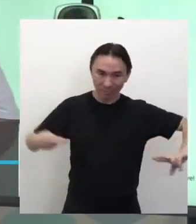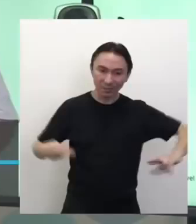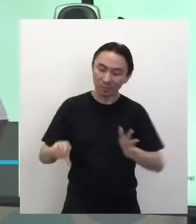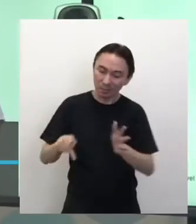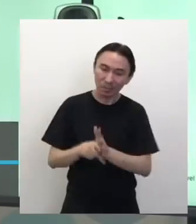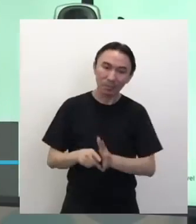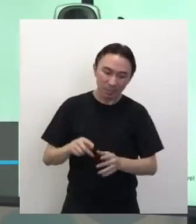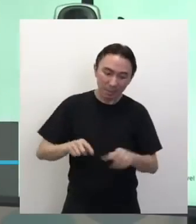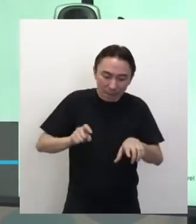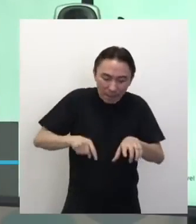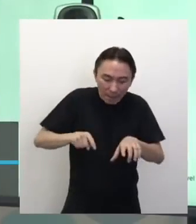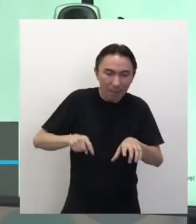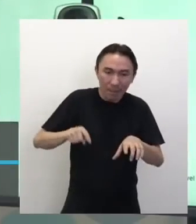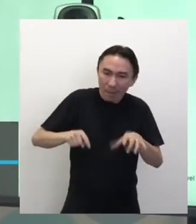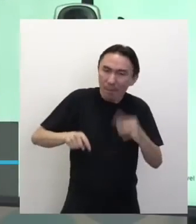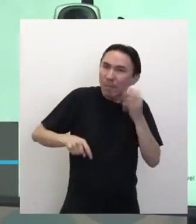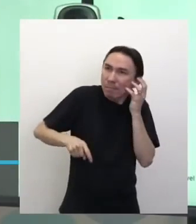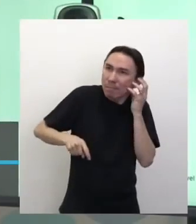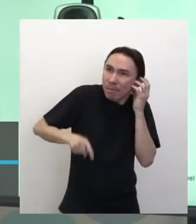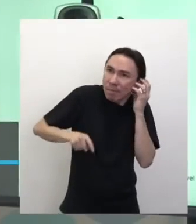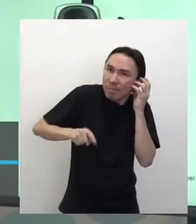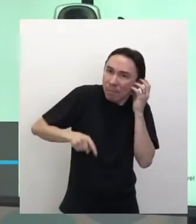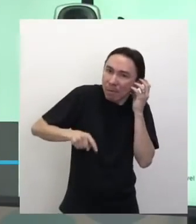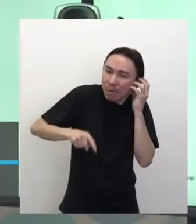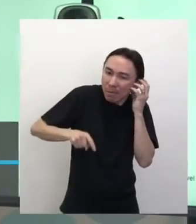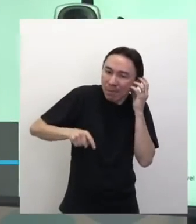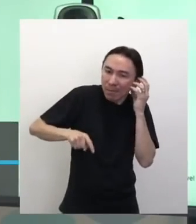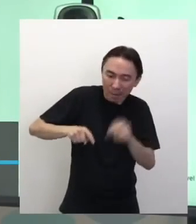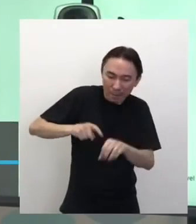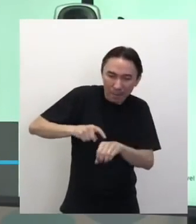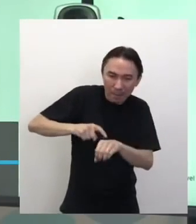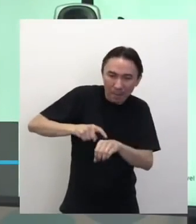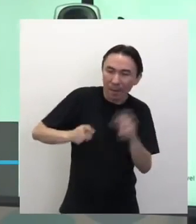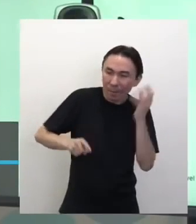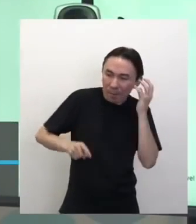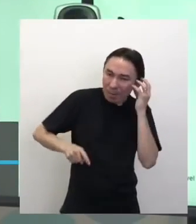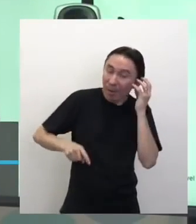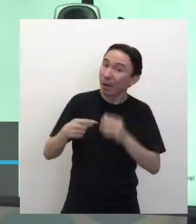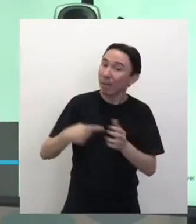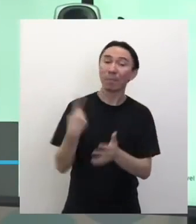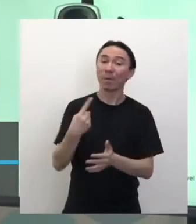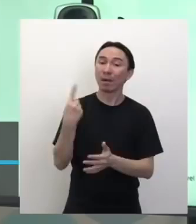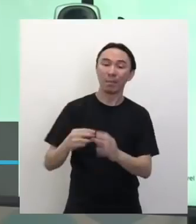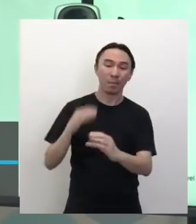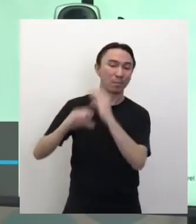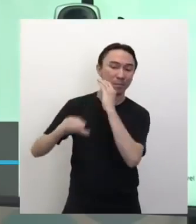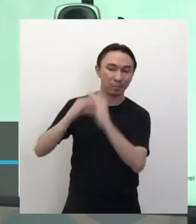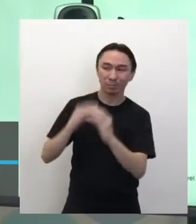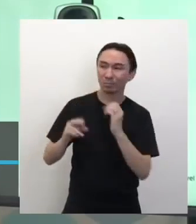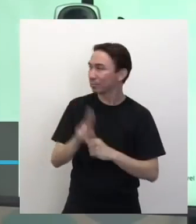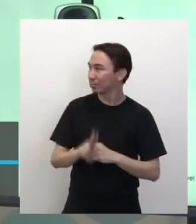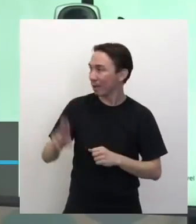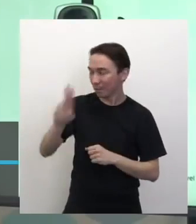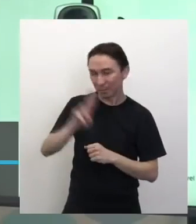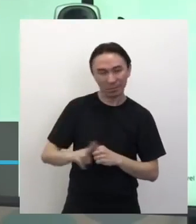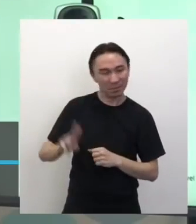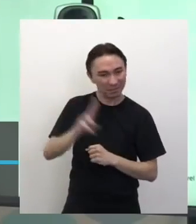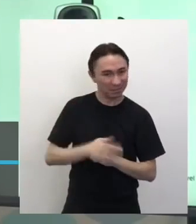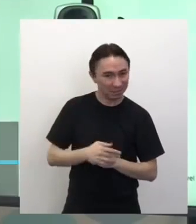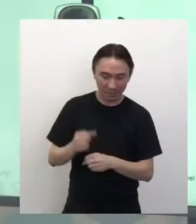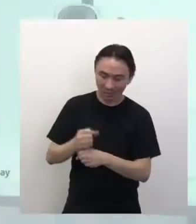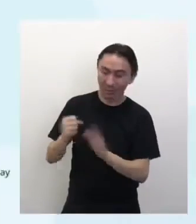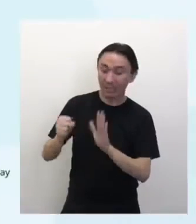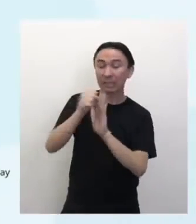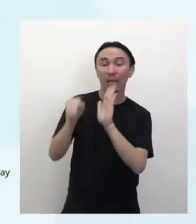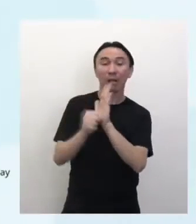na Inglaterra. Né, o telégrafo foi um dos primeiros meios de comunicações usados aí pelo ser humano aí no século XIX.